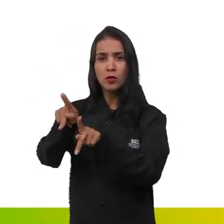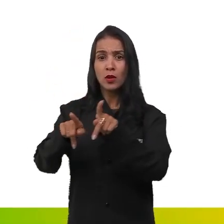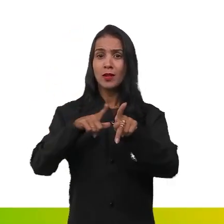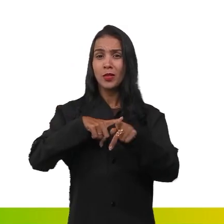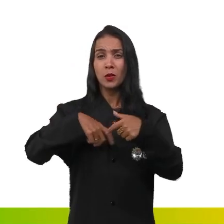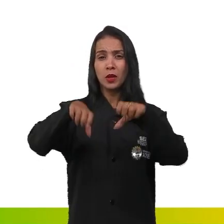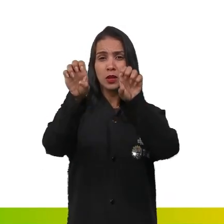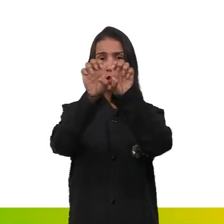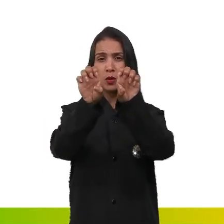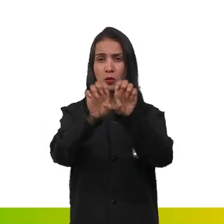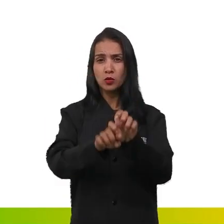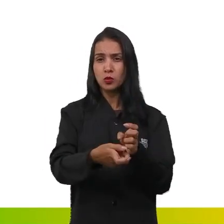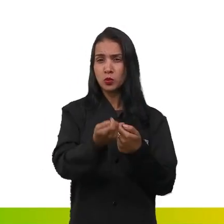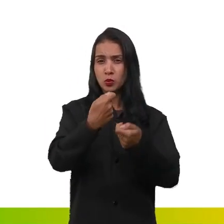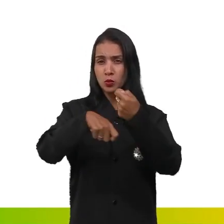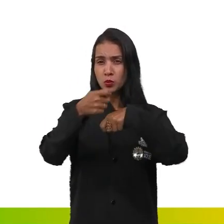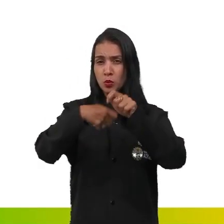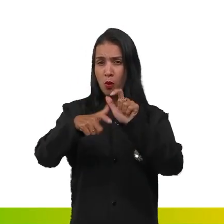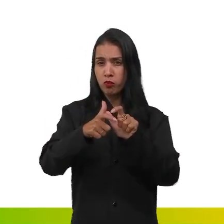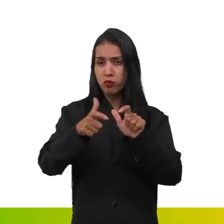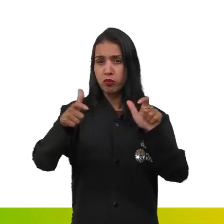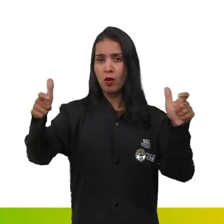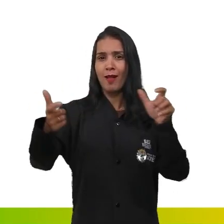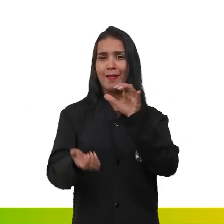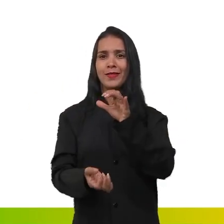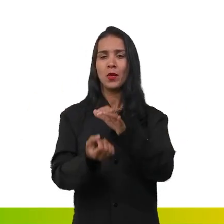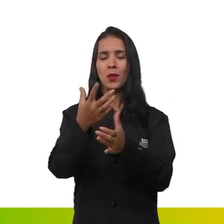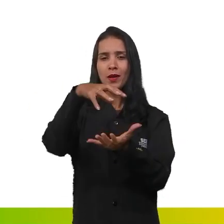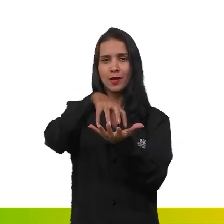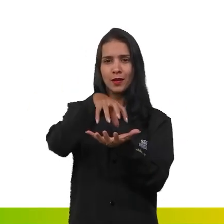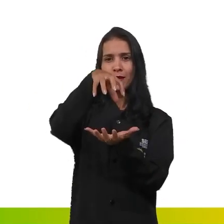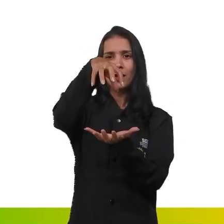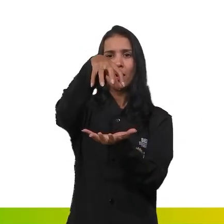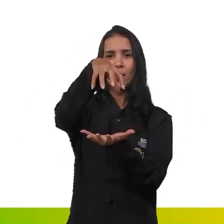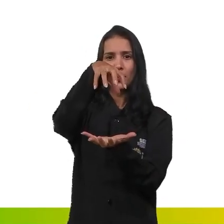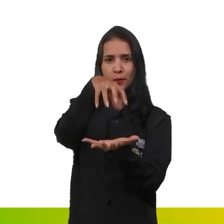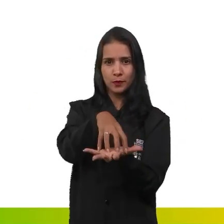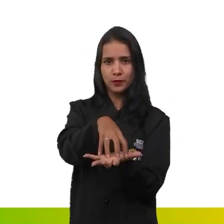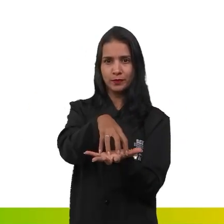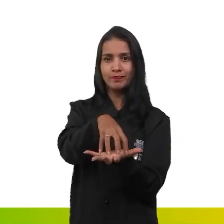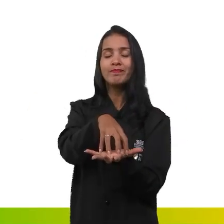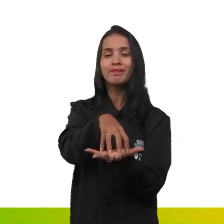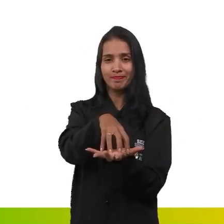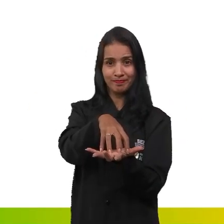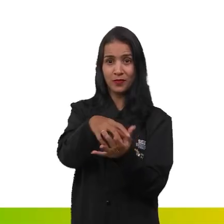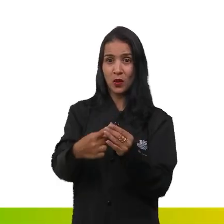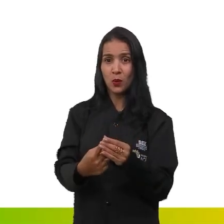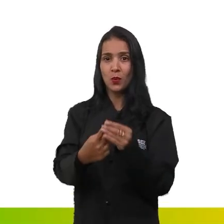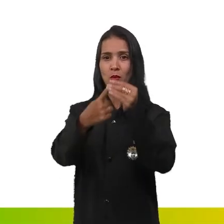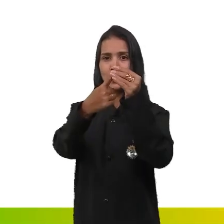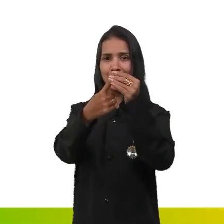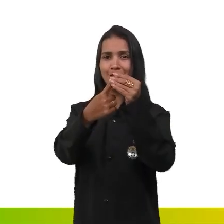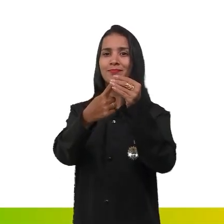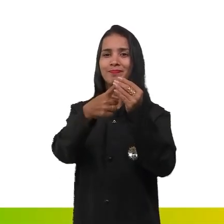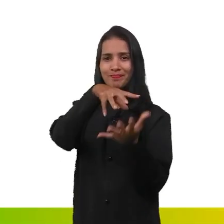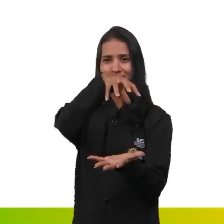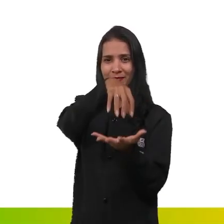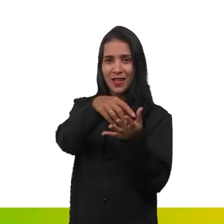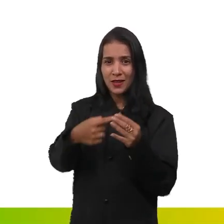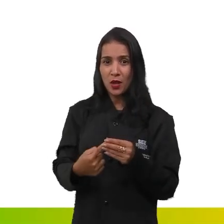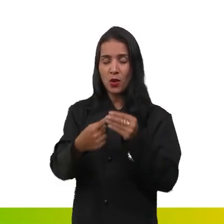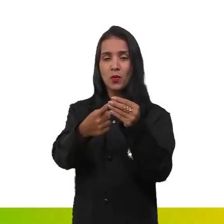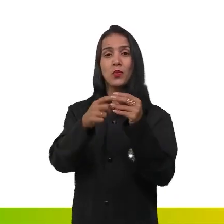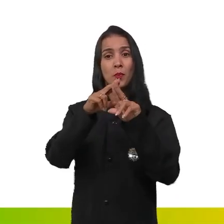estrutura administrativa, criando uma unidade cultural sem precedentes na história. Então, o